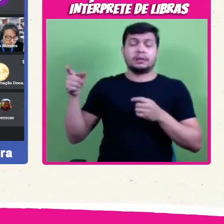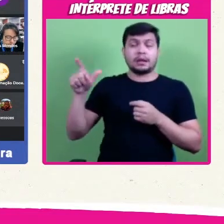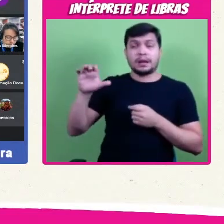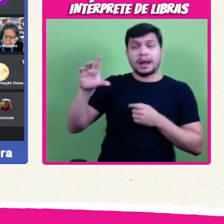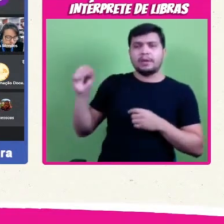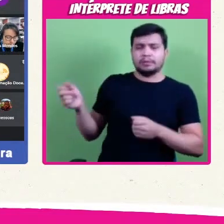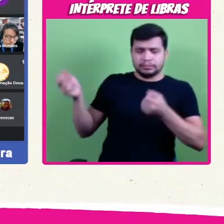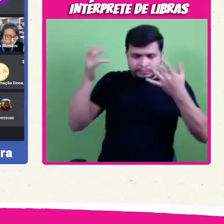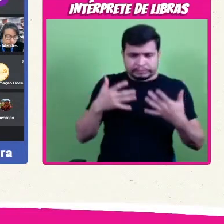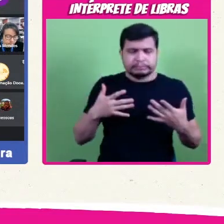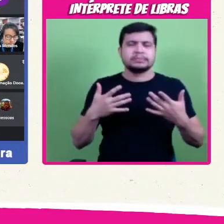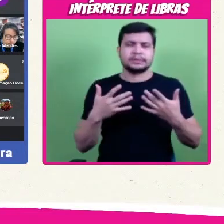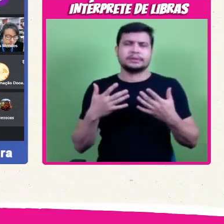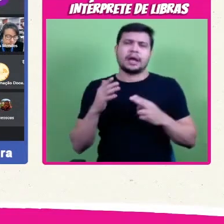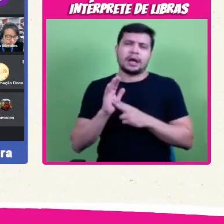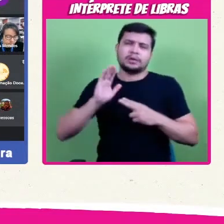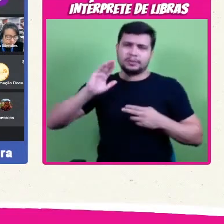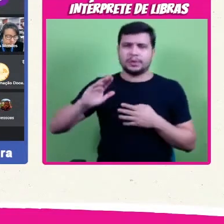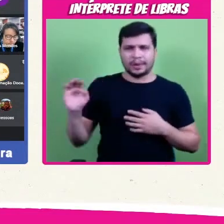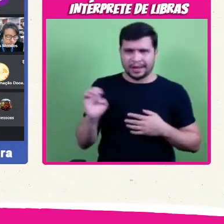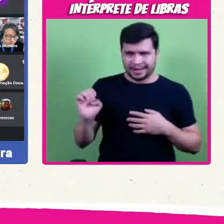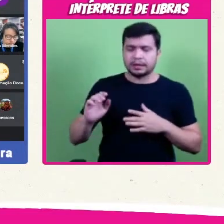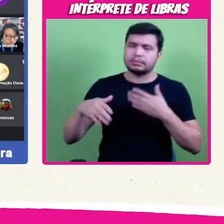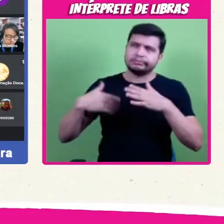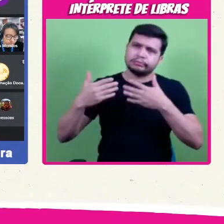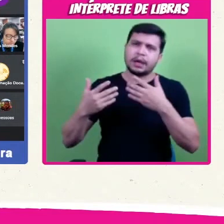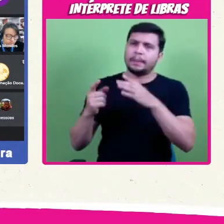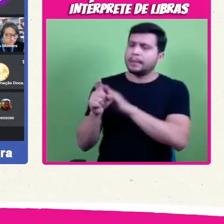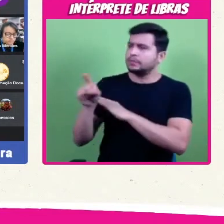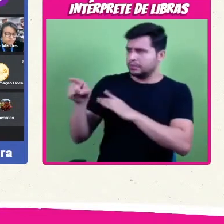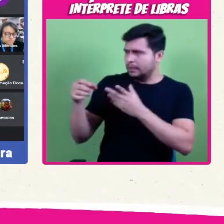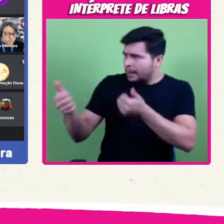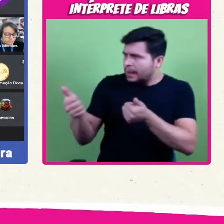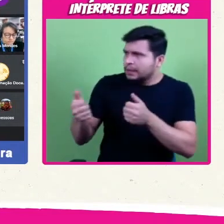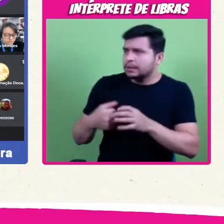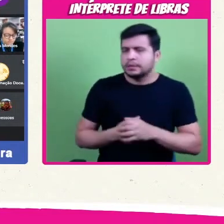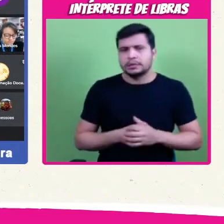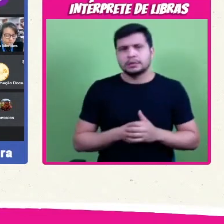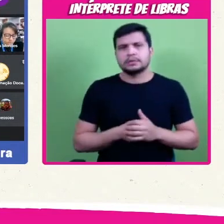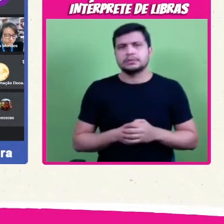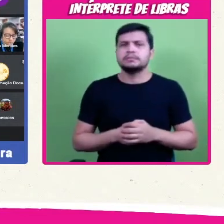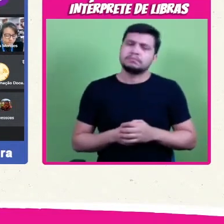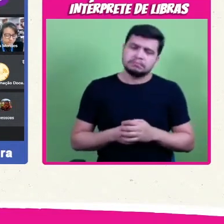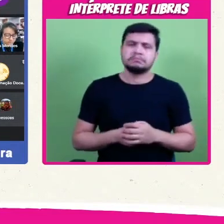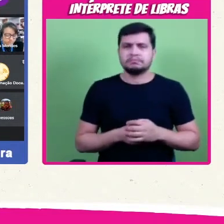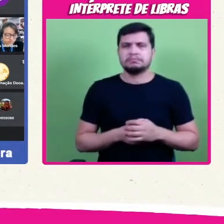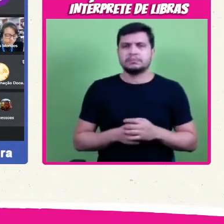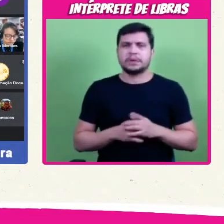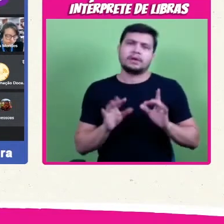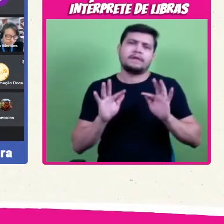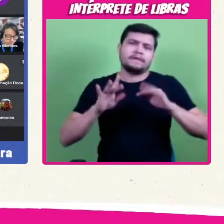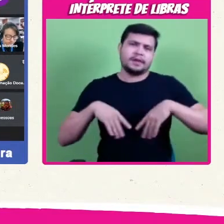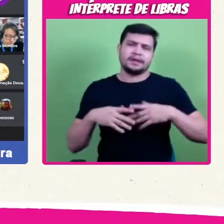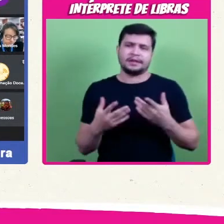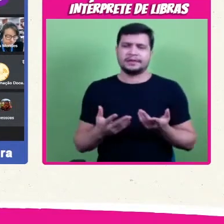correspondido, aí no final ela pergunta, você tá bem? Aí o Léo responde, tô. E acaba. Acaba